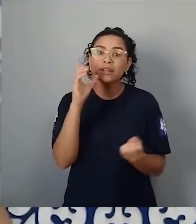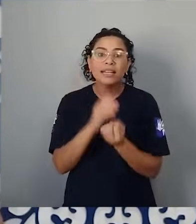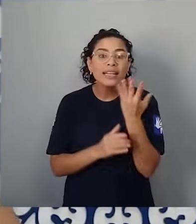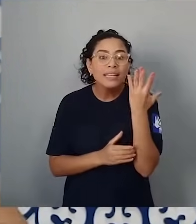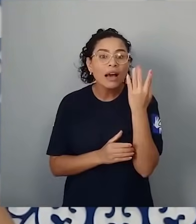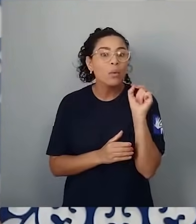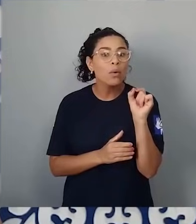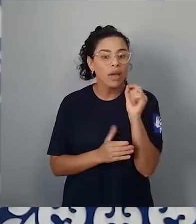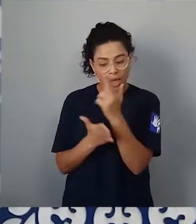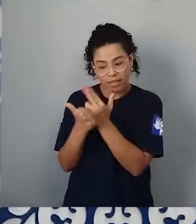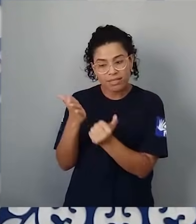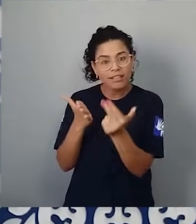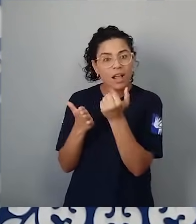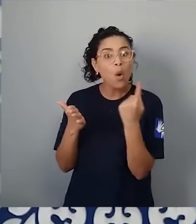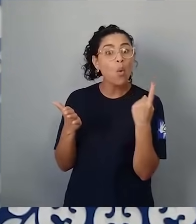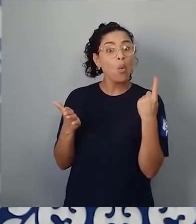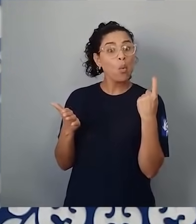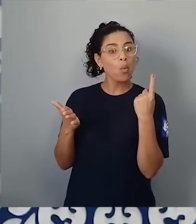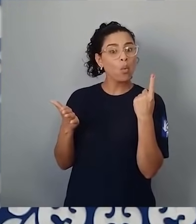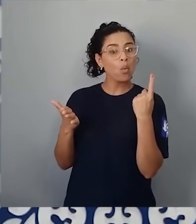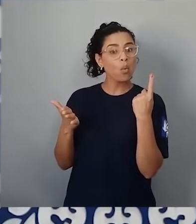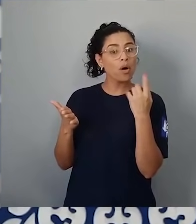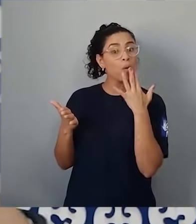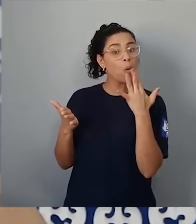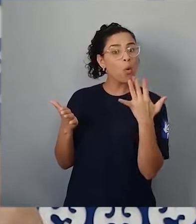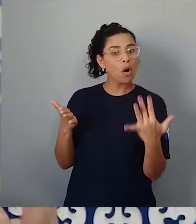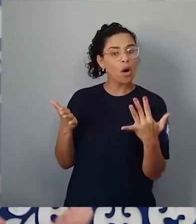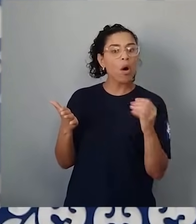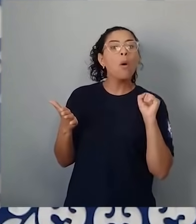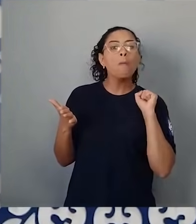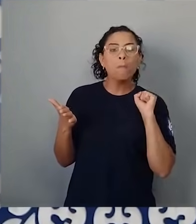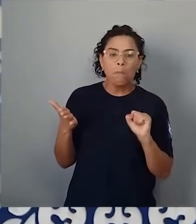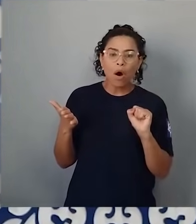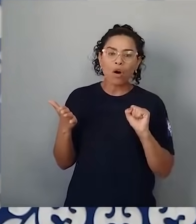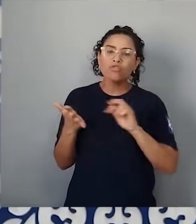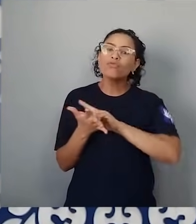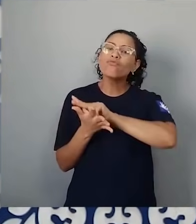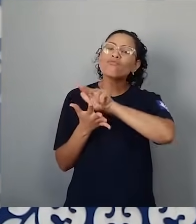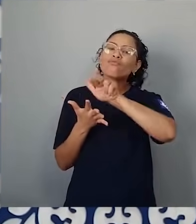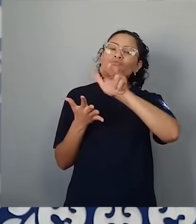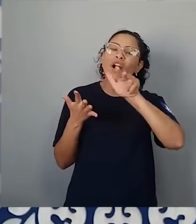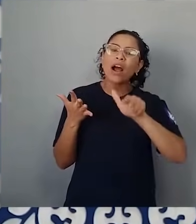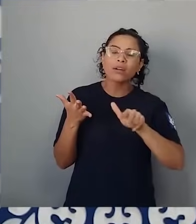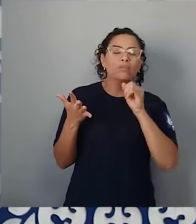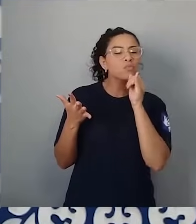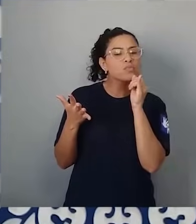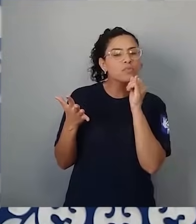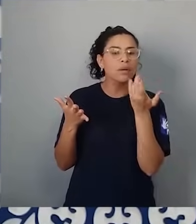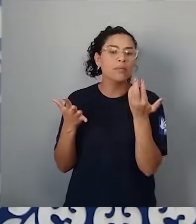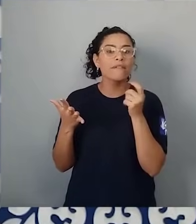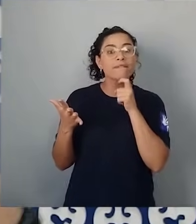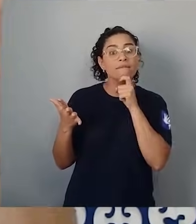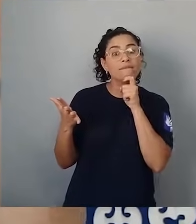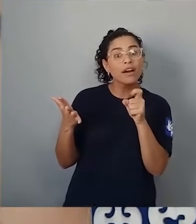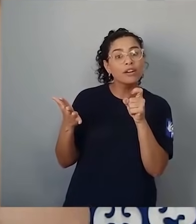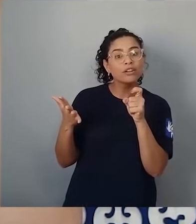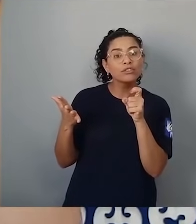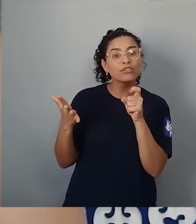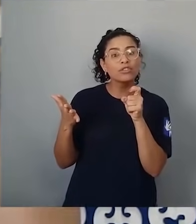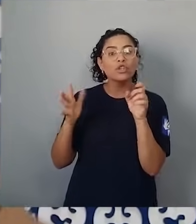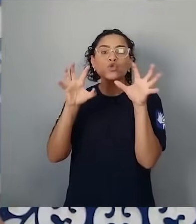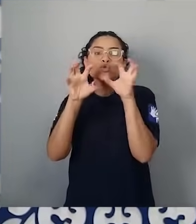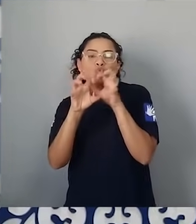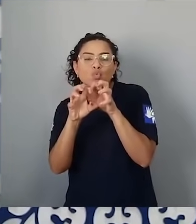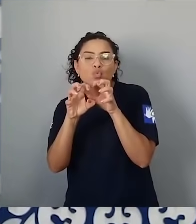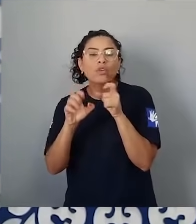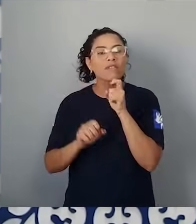desenho usando apenas essa cor. Pode colocar tons dessa cor. Por exemplo, exemplo, se você usar o verde, pode usar verde